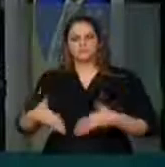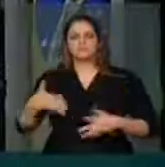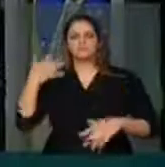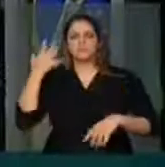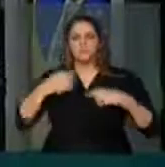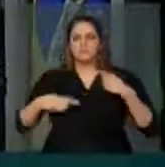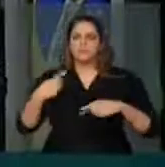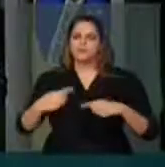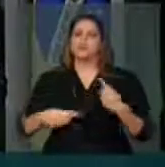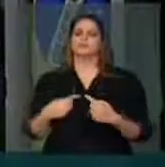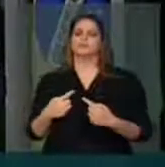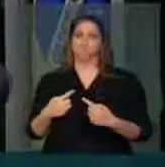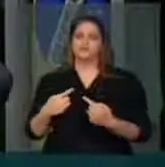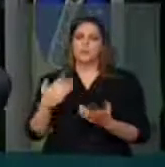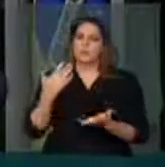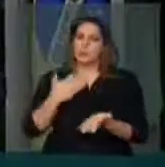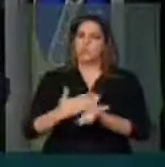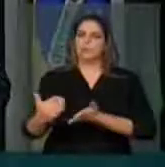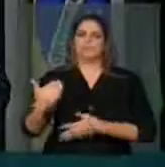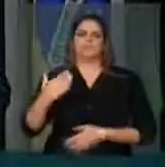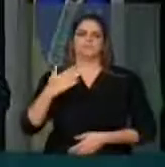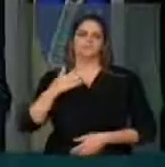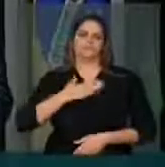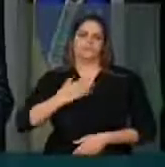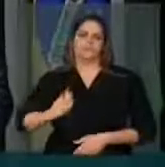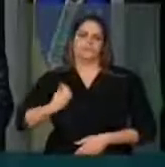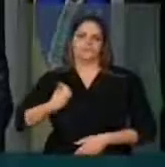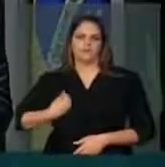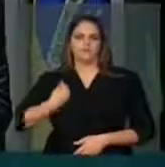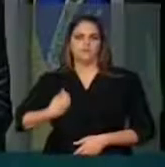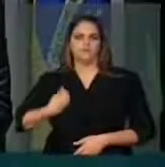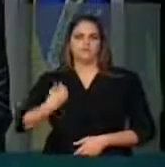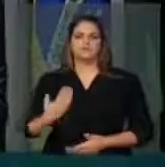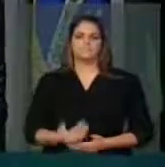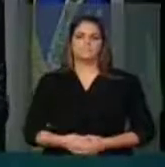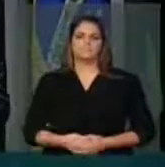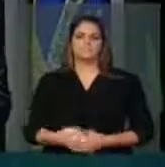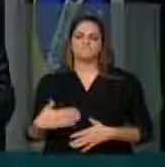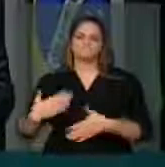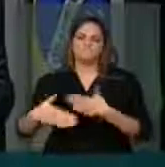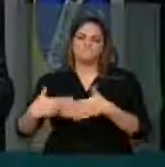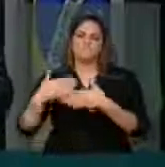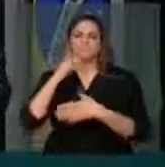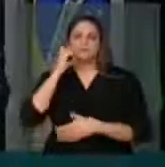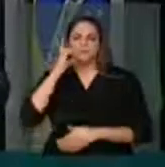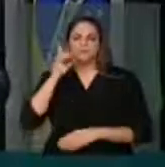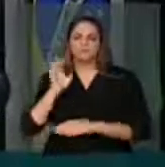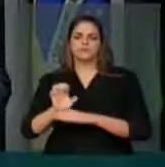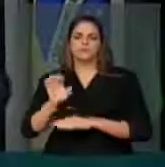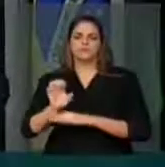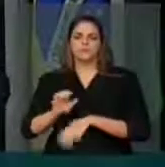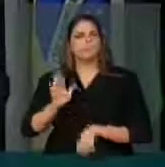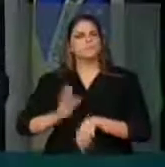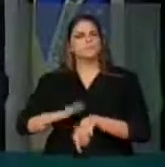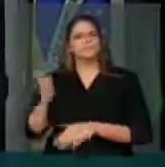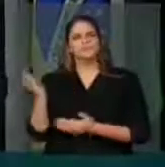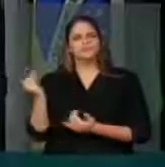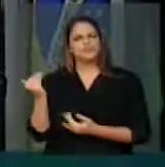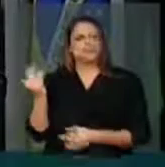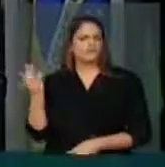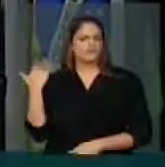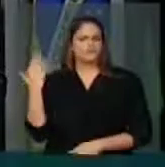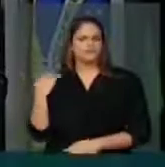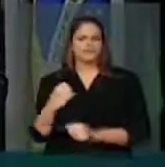político e ali dava início a uma caminhada e onde me tornei deputado estadual mais jovem daquela legislatura